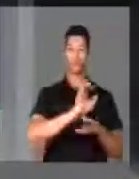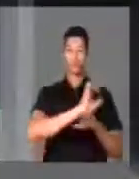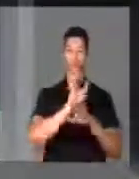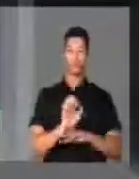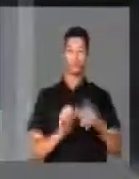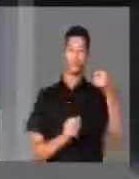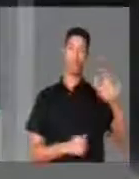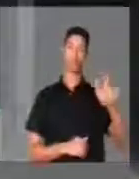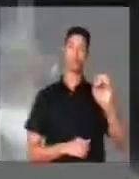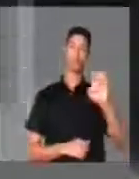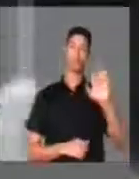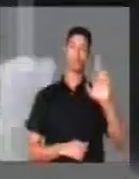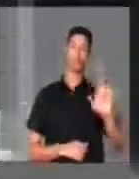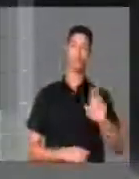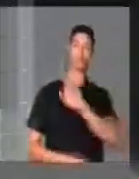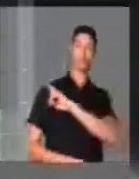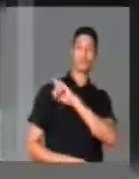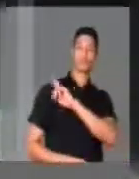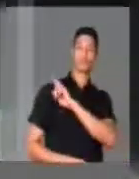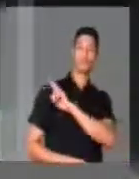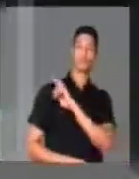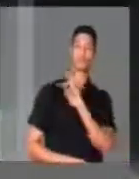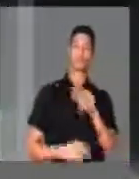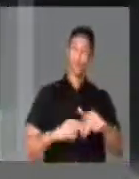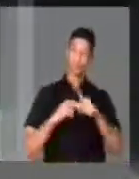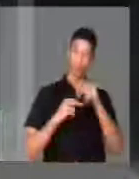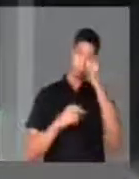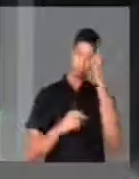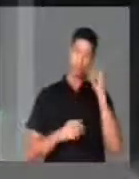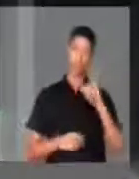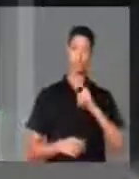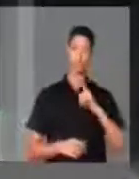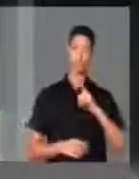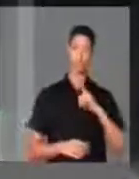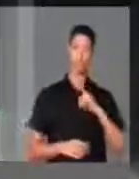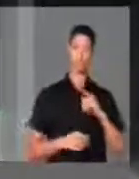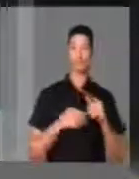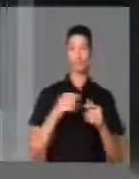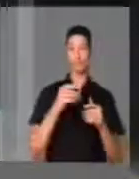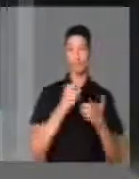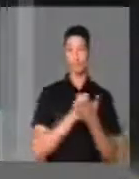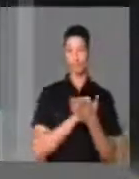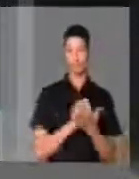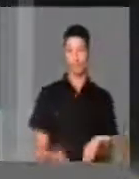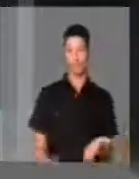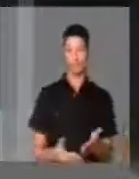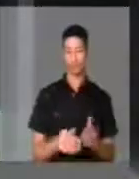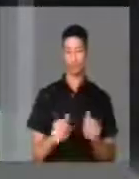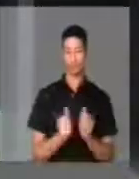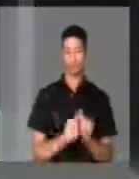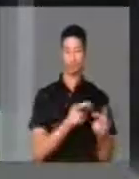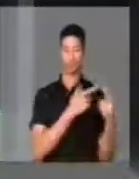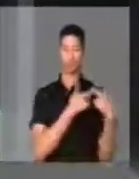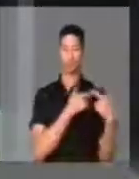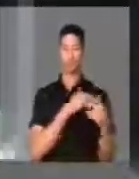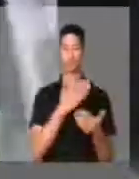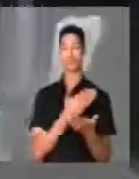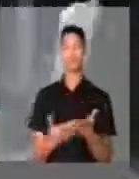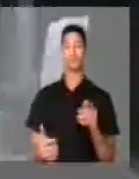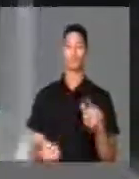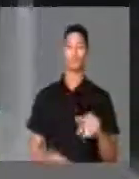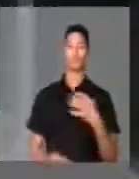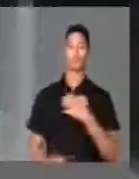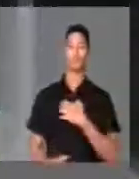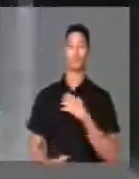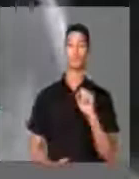estados serem responsabilizados por aqueles que tiveram um descontrole fiscal, uma atitude perdulária. É